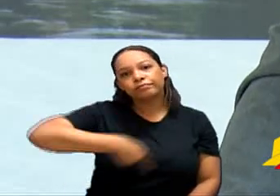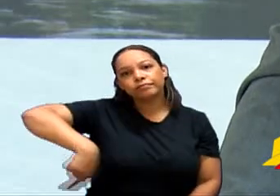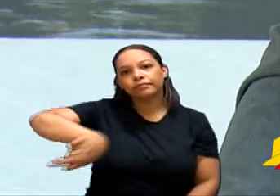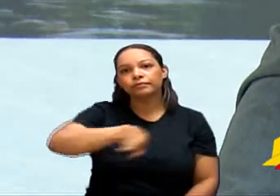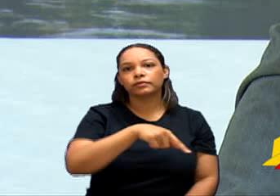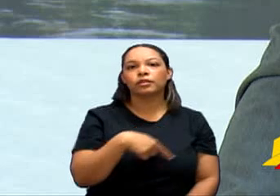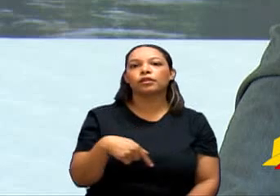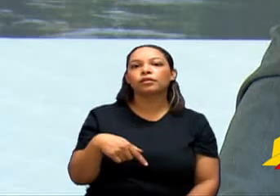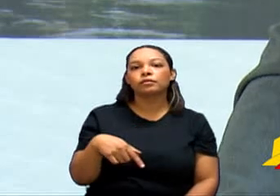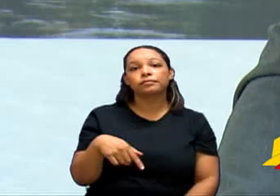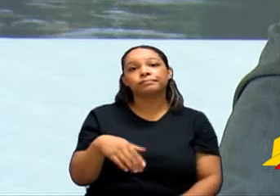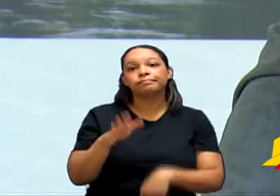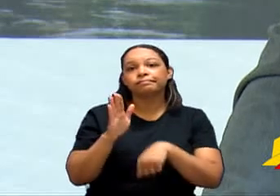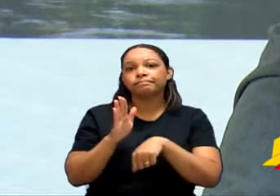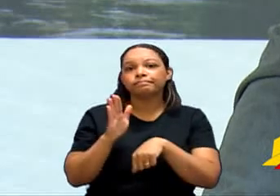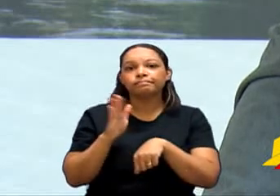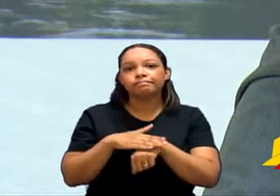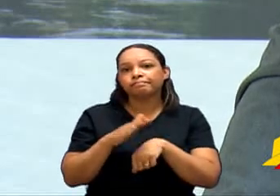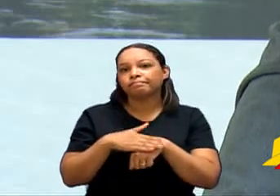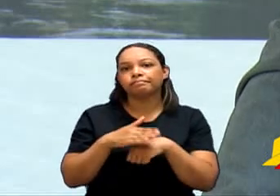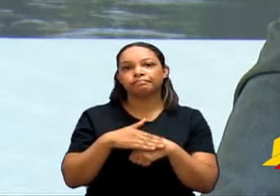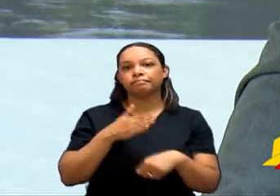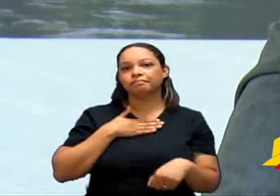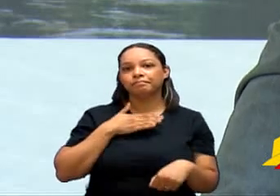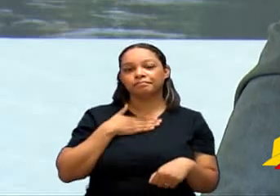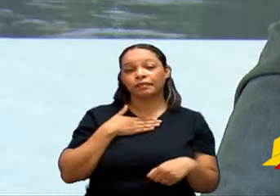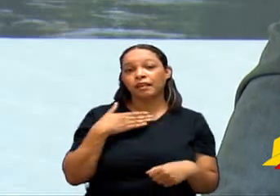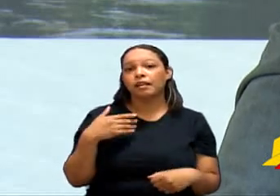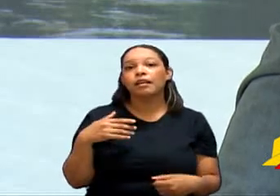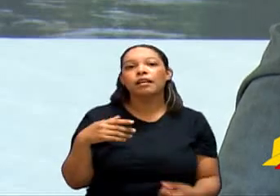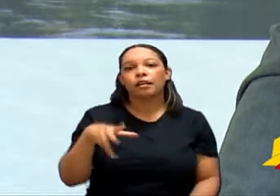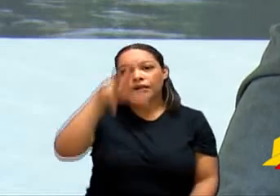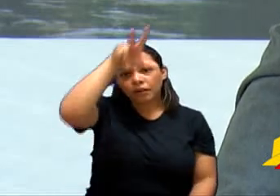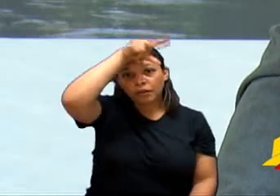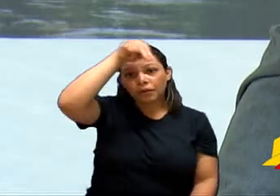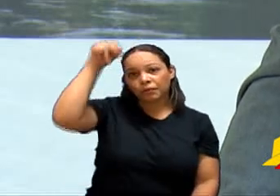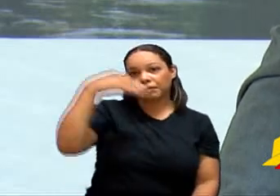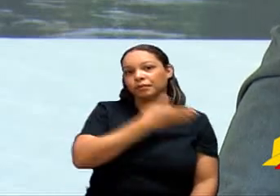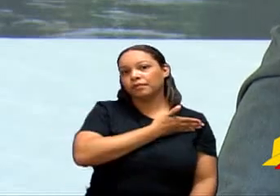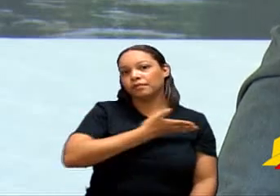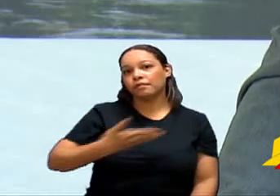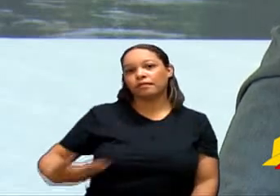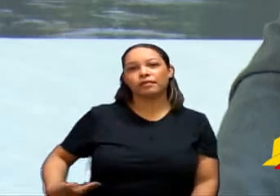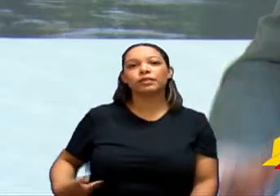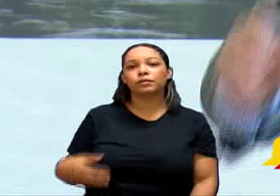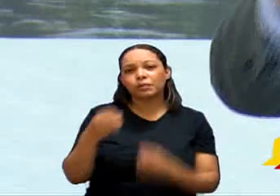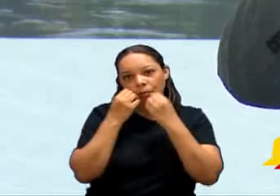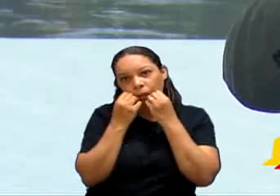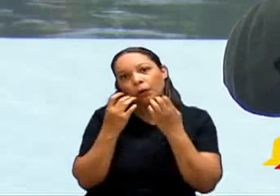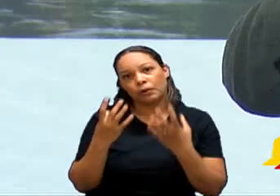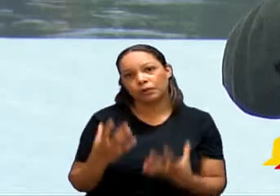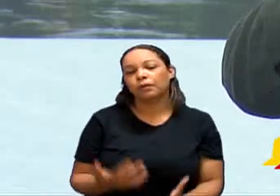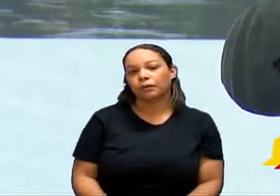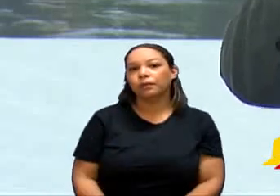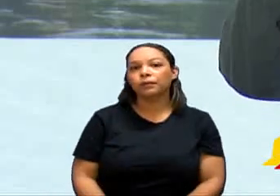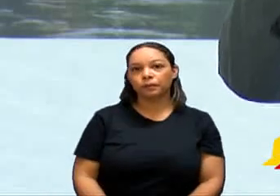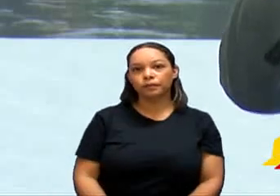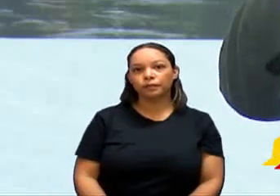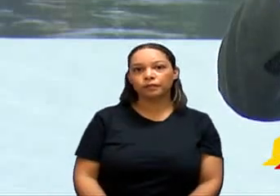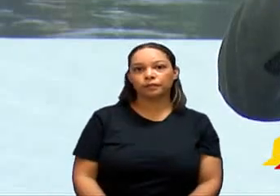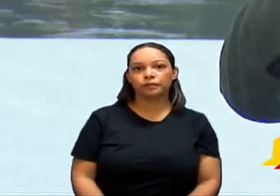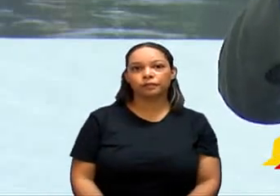que colocar a mão, eu dou a mão à palmatória, foi um governo que foi um dos melhores governos para a cidade de Sorocaba. Depois eu Muitas quero, vezes